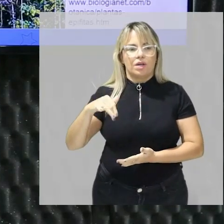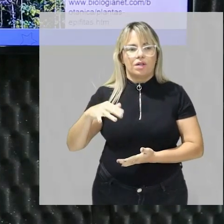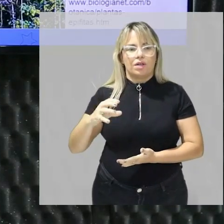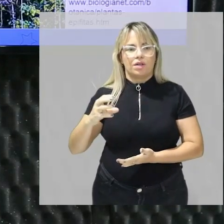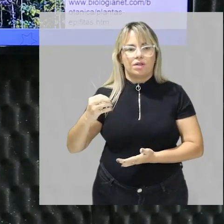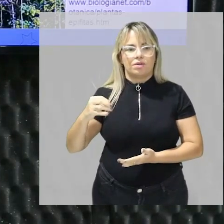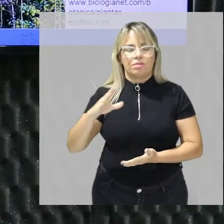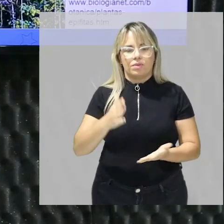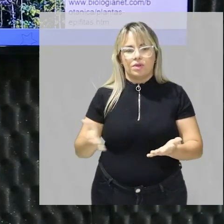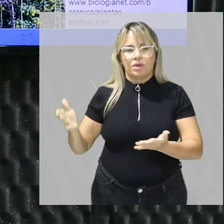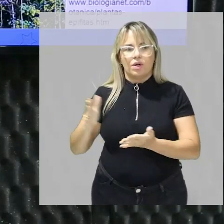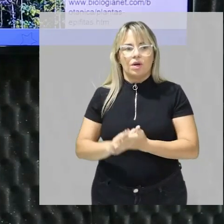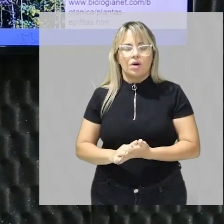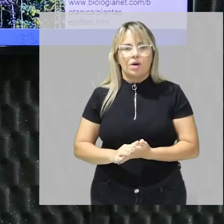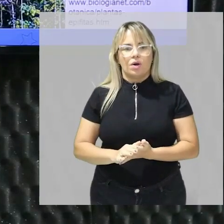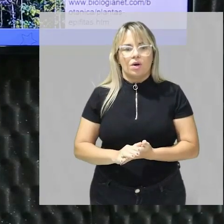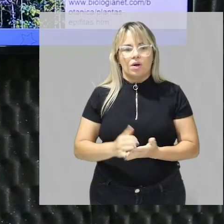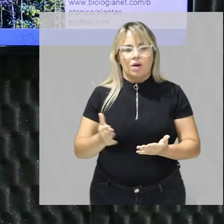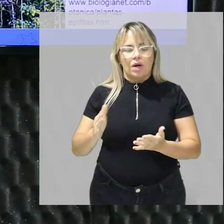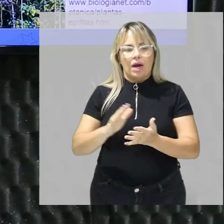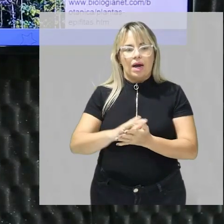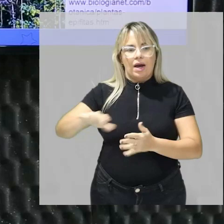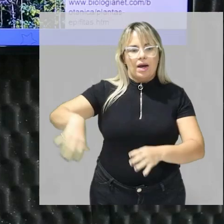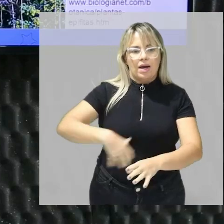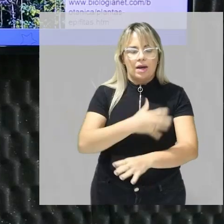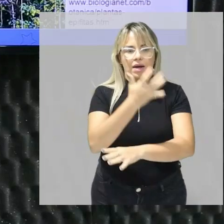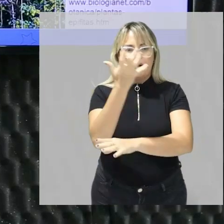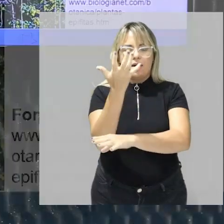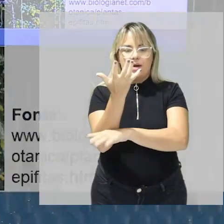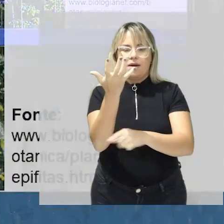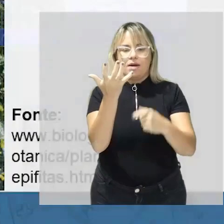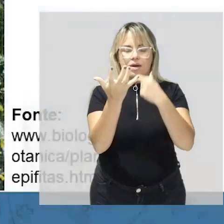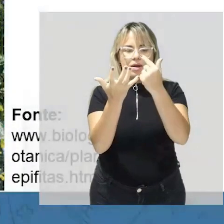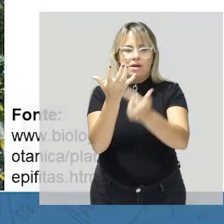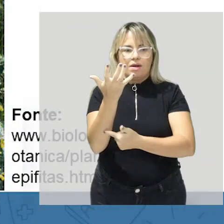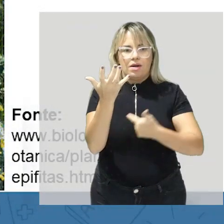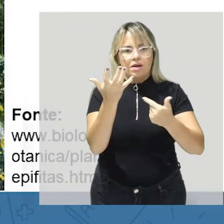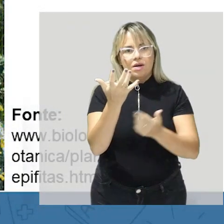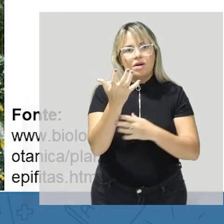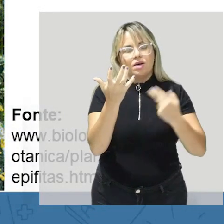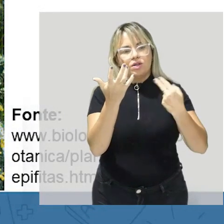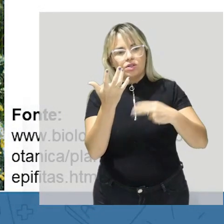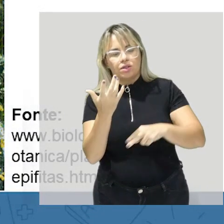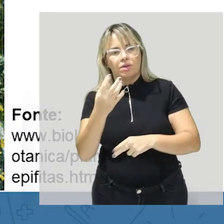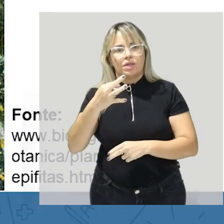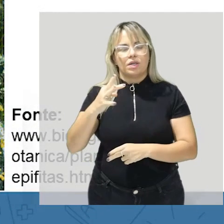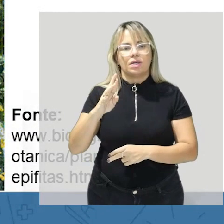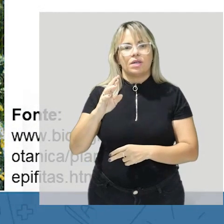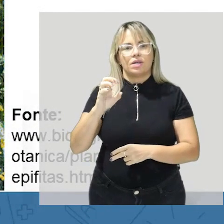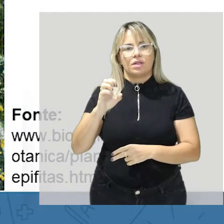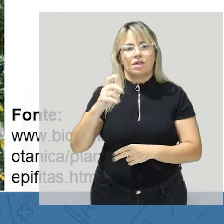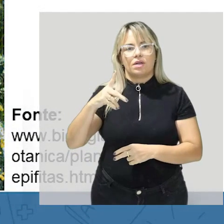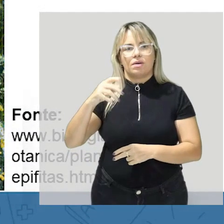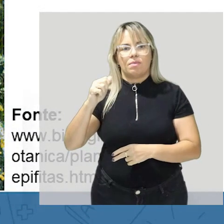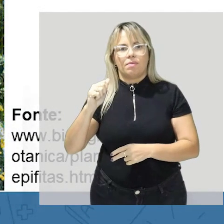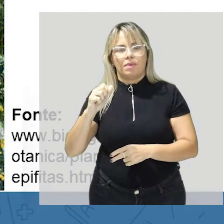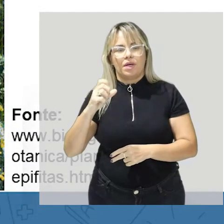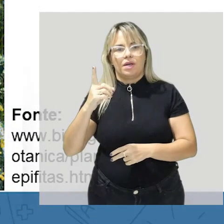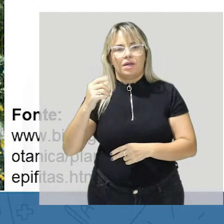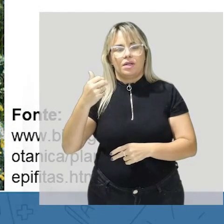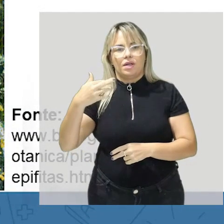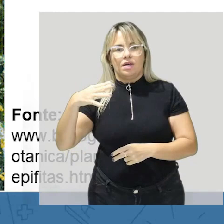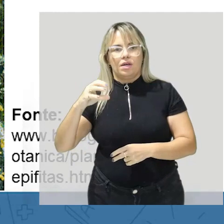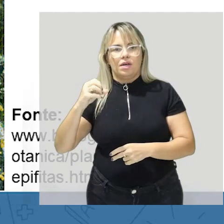que são chamadas de plantas trepadeiras, né? As sementes de bromélias, por exemplo, elas podem cair entre